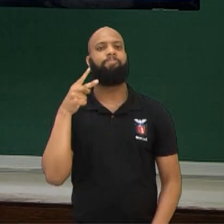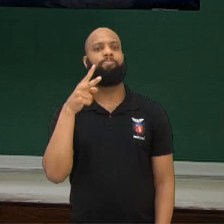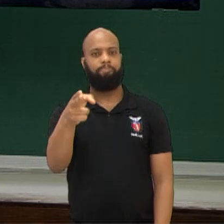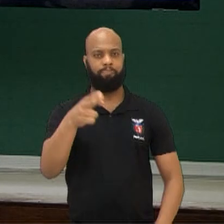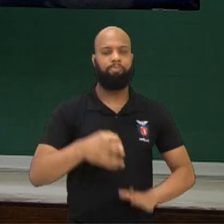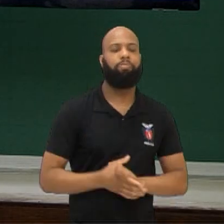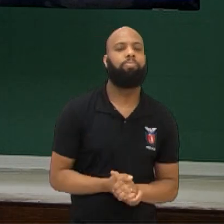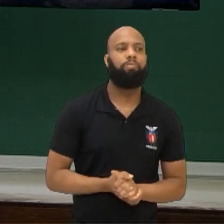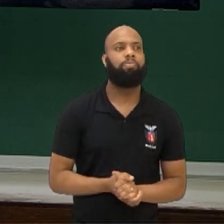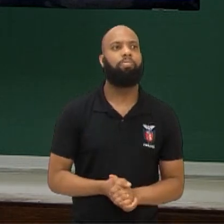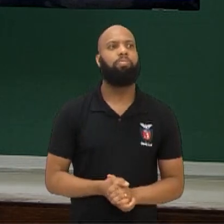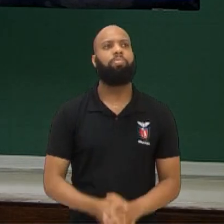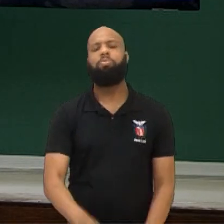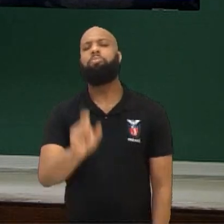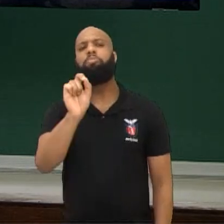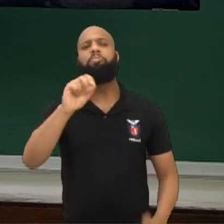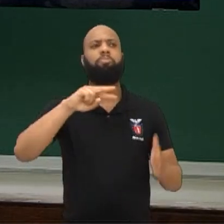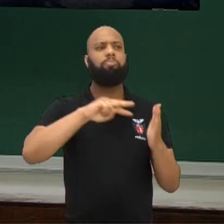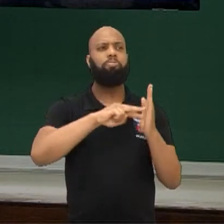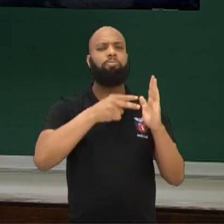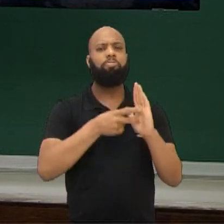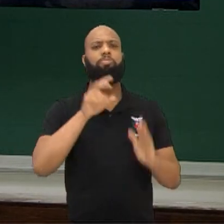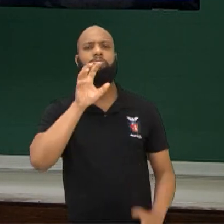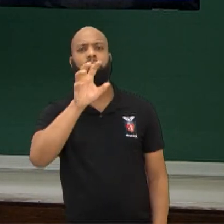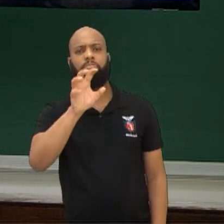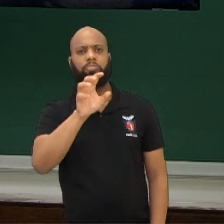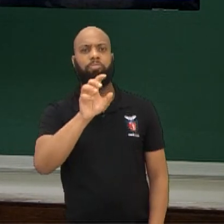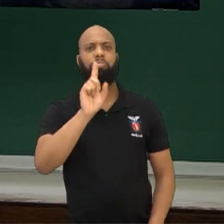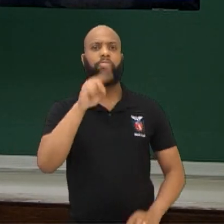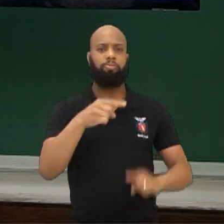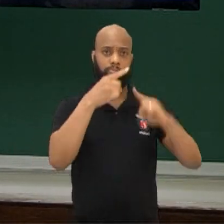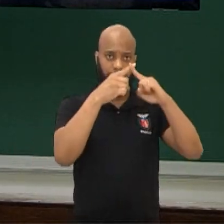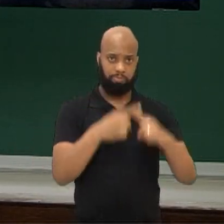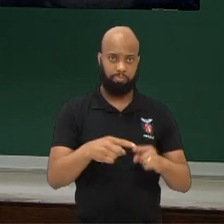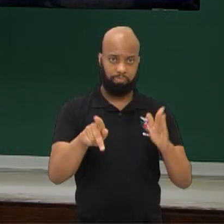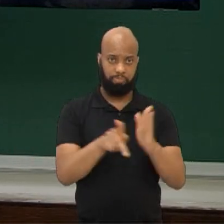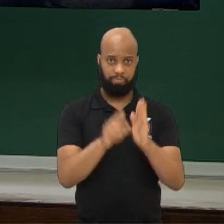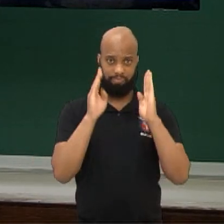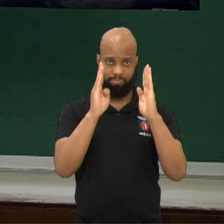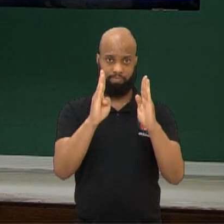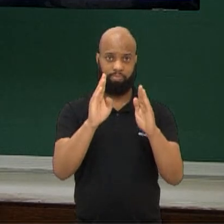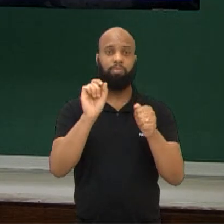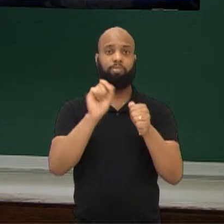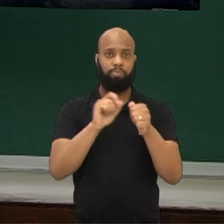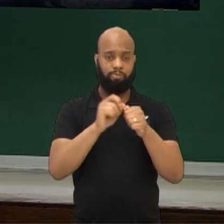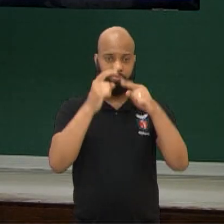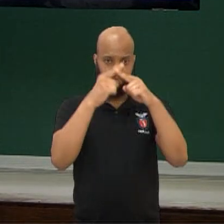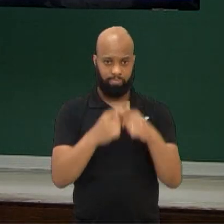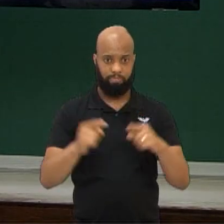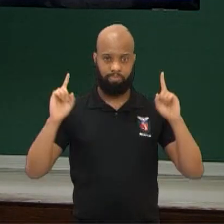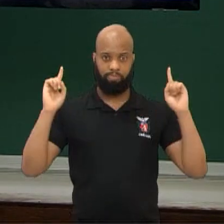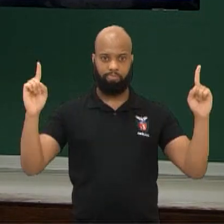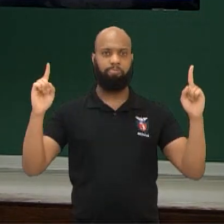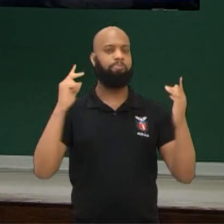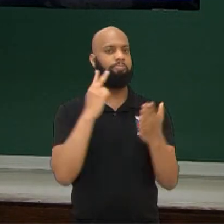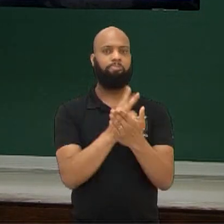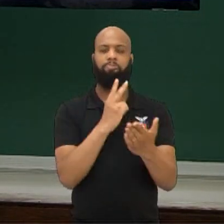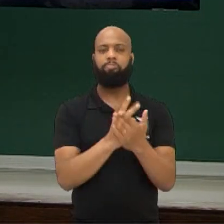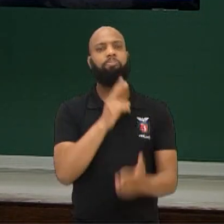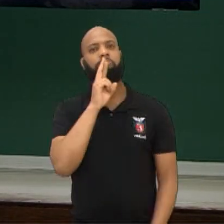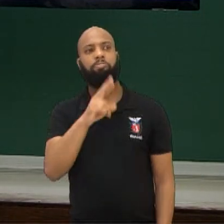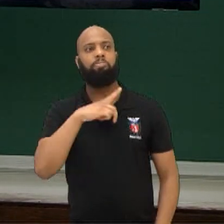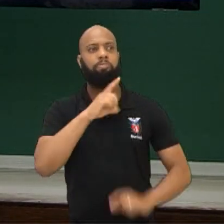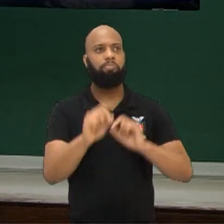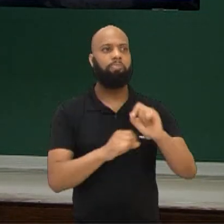gente, tá? Então, vamos ver o que são esse produto dos meios e produto dos extremos. Então, eu tenho a minha